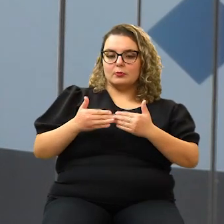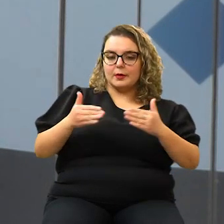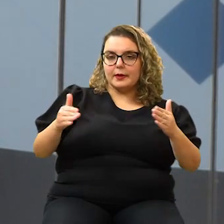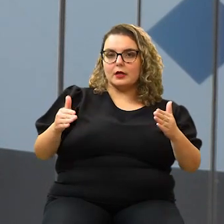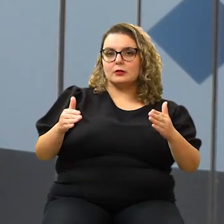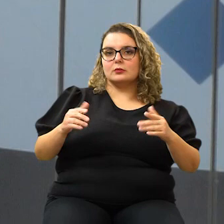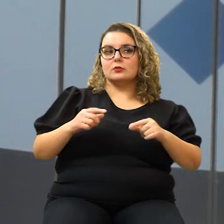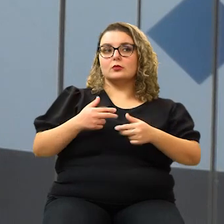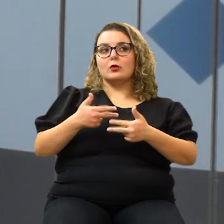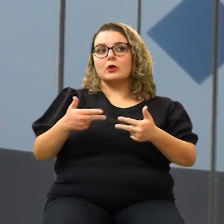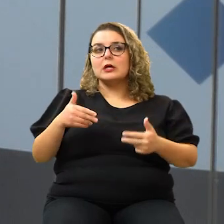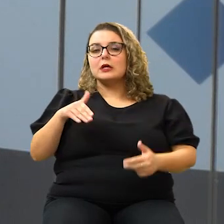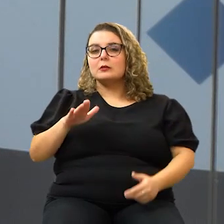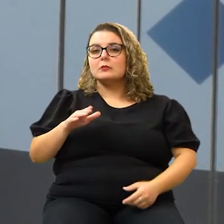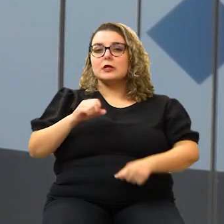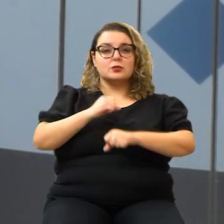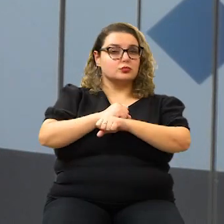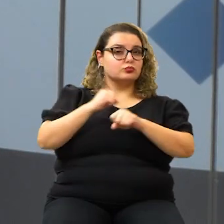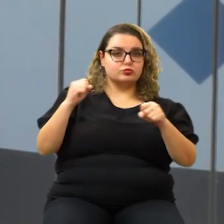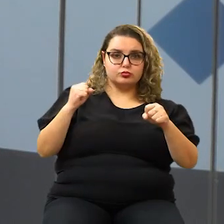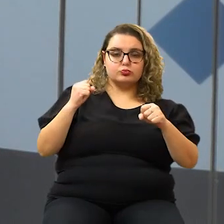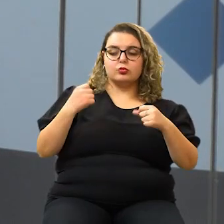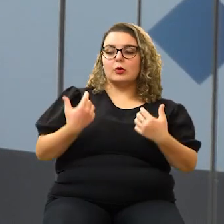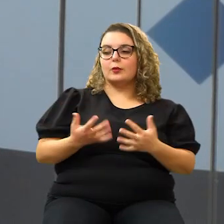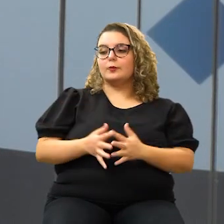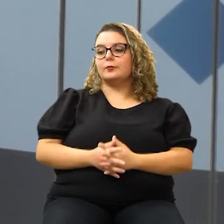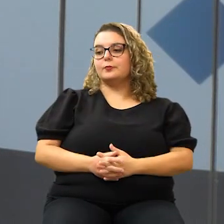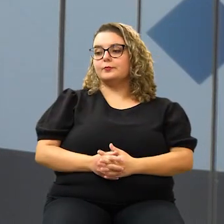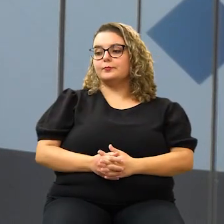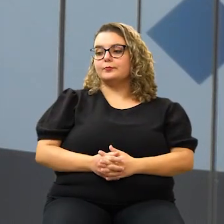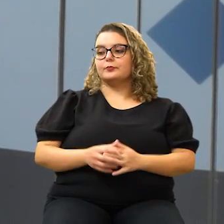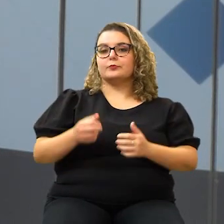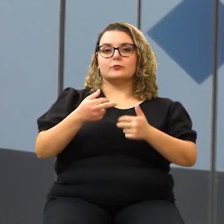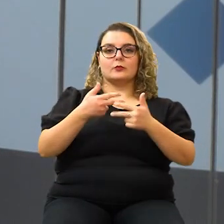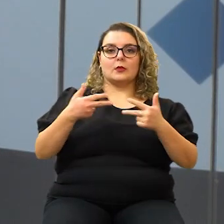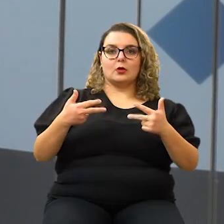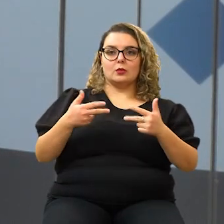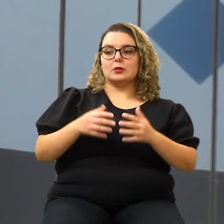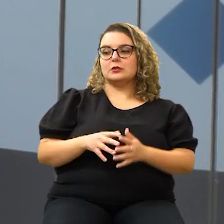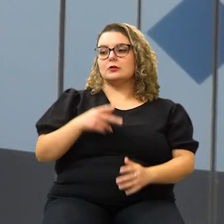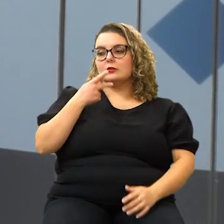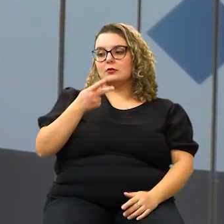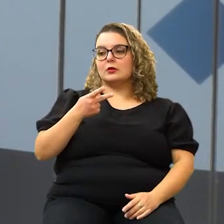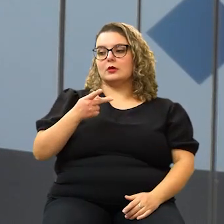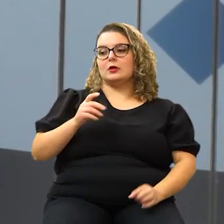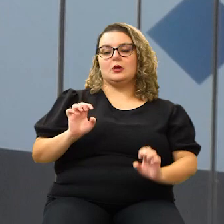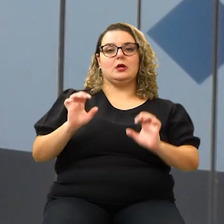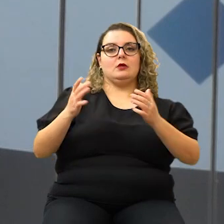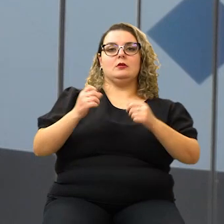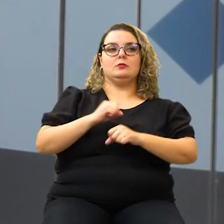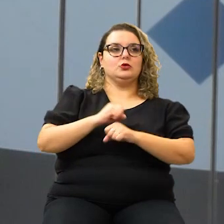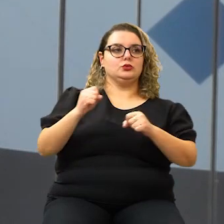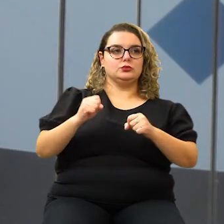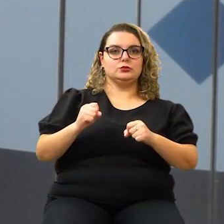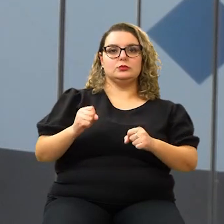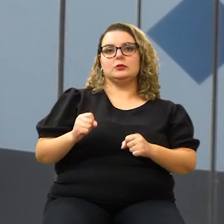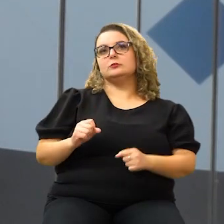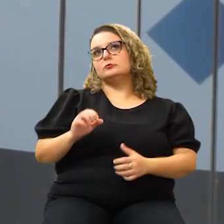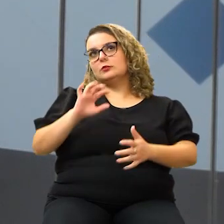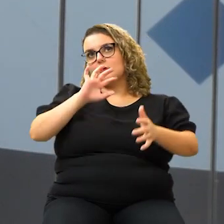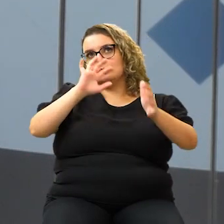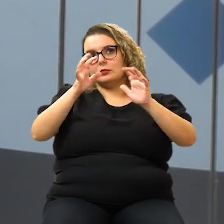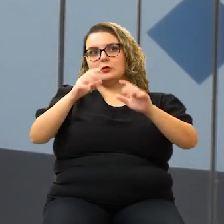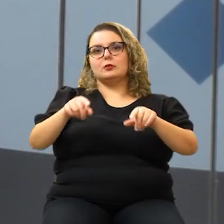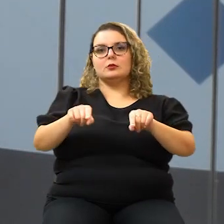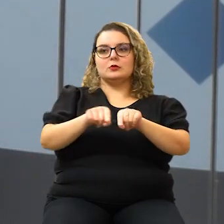desencadear coisas mais extremas, né? Coisas que eu digo assim, eventos mais extremos, tanto da ordem